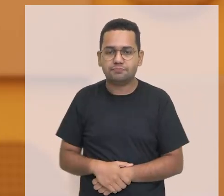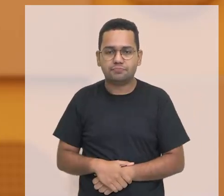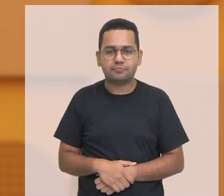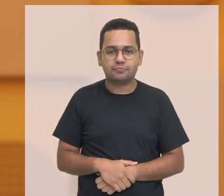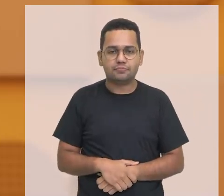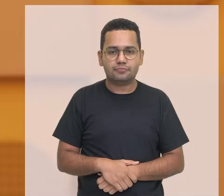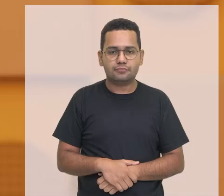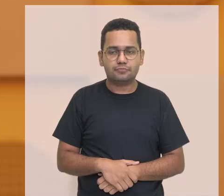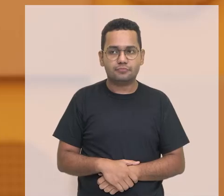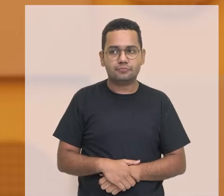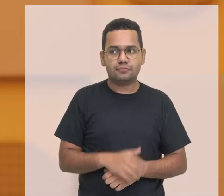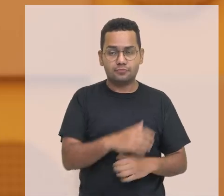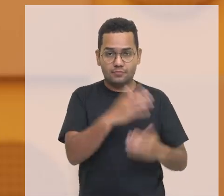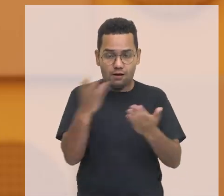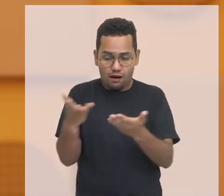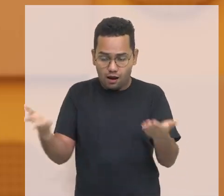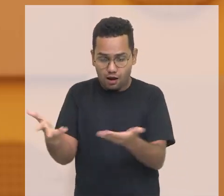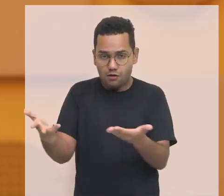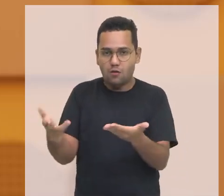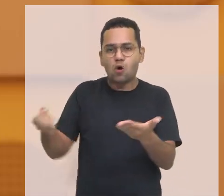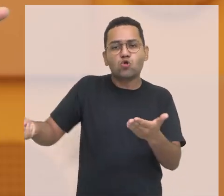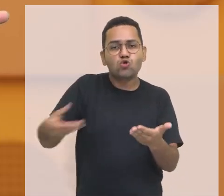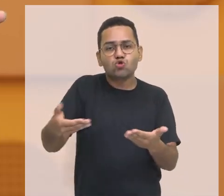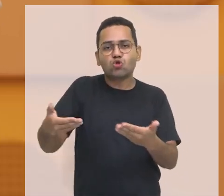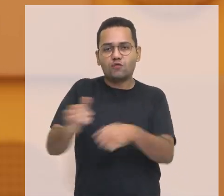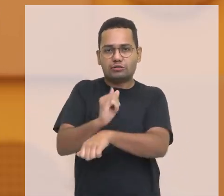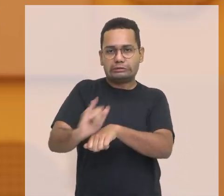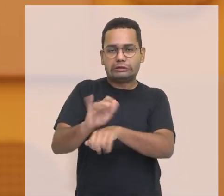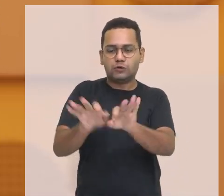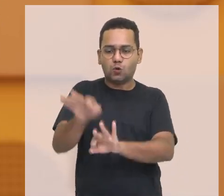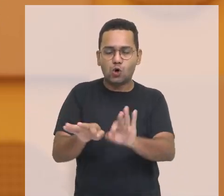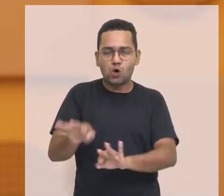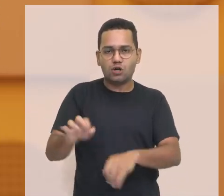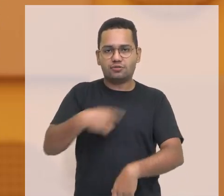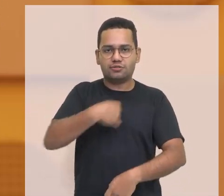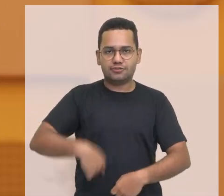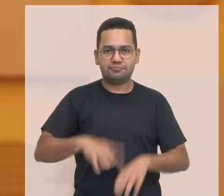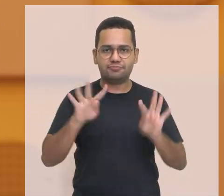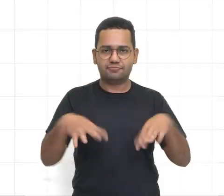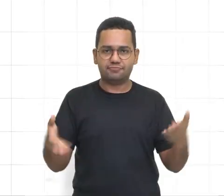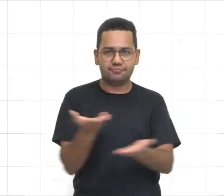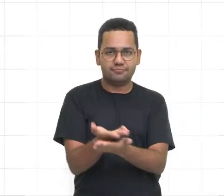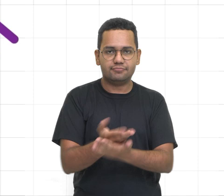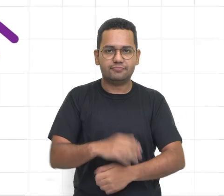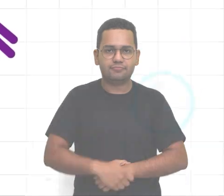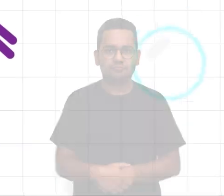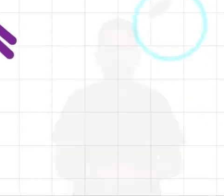está vivenciando o novo modelo chinês. Então a gente encerra nossa aula por aqui.